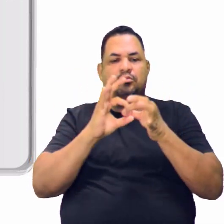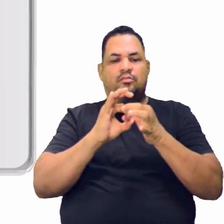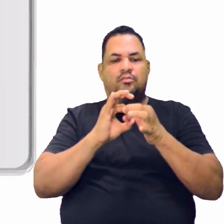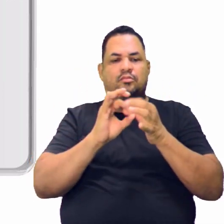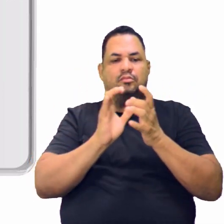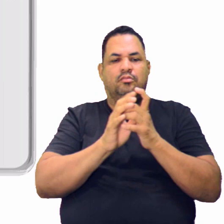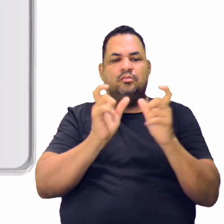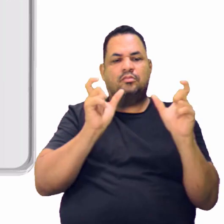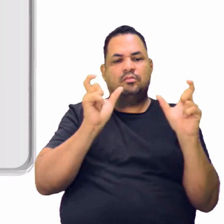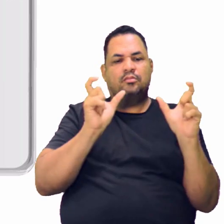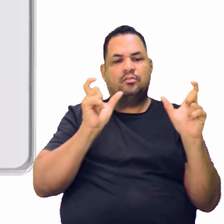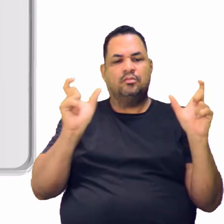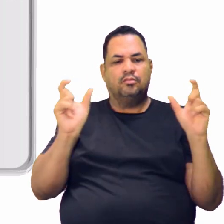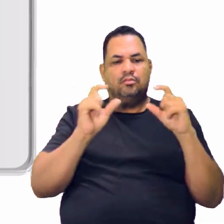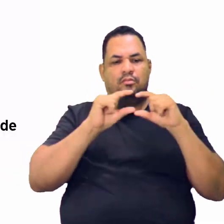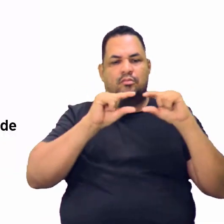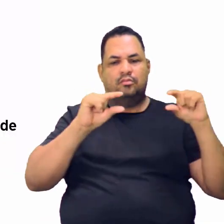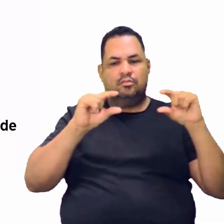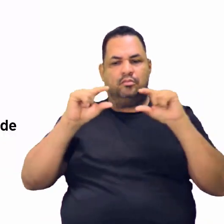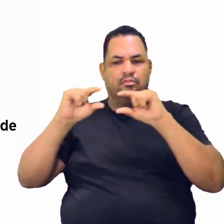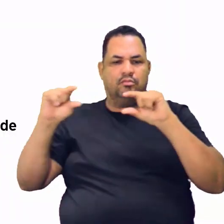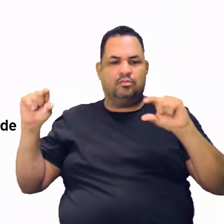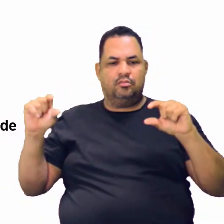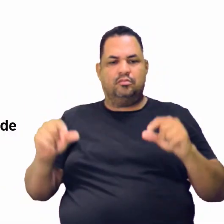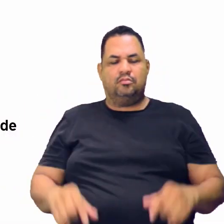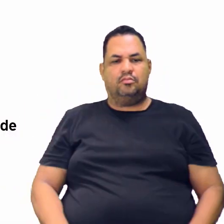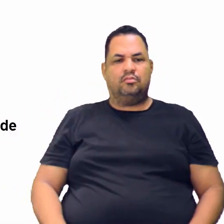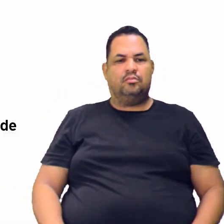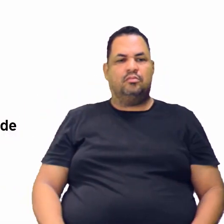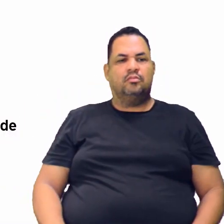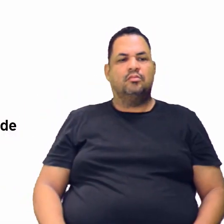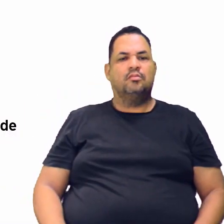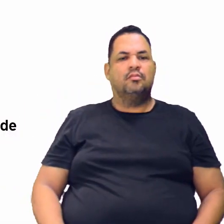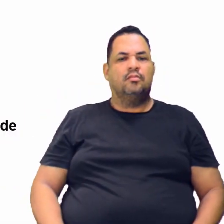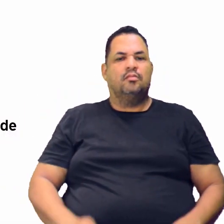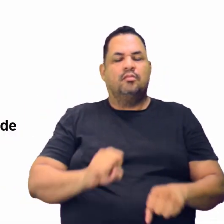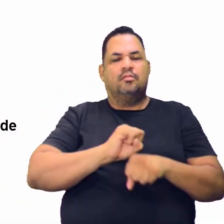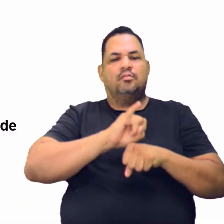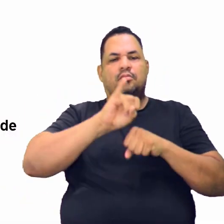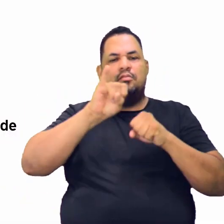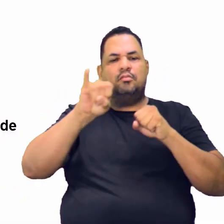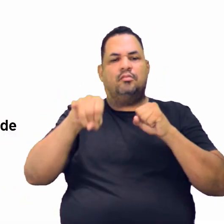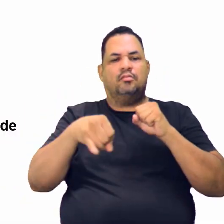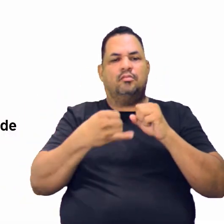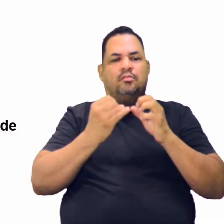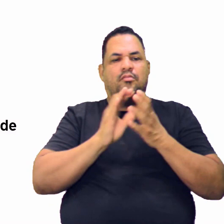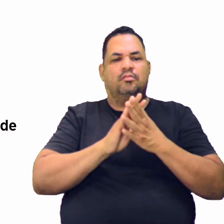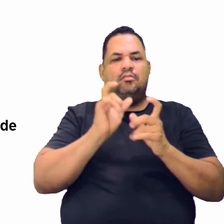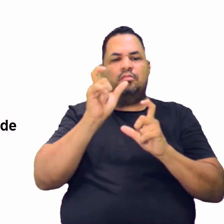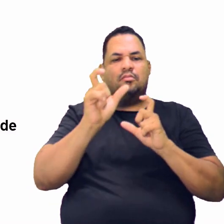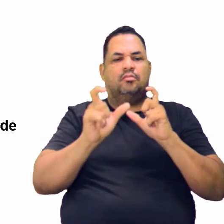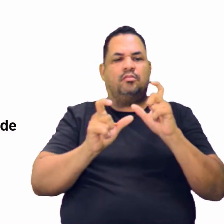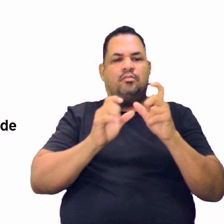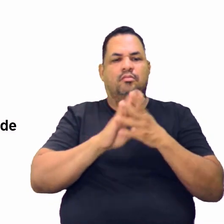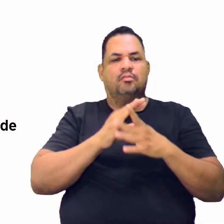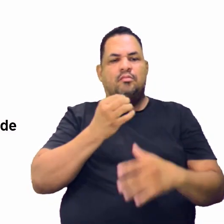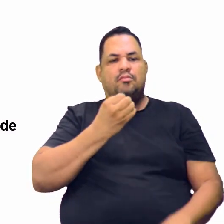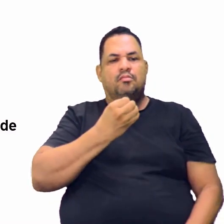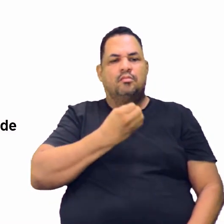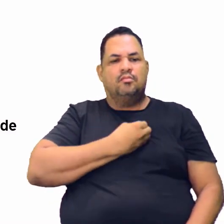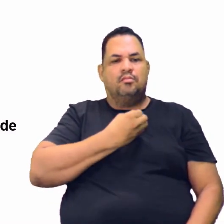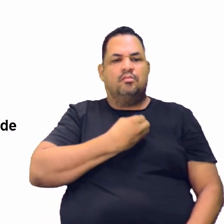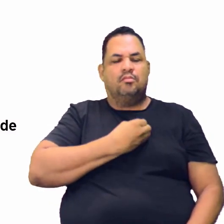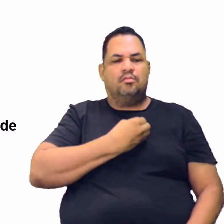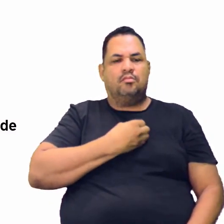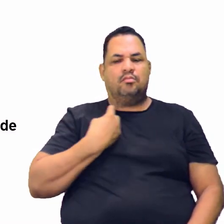ligar os termos, tá certo? Vamos lá. Adjetivo. Flexão do adjetivo, ela pode ser no número,